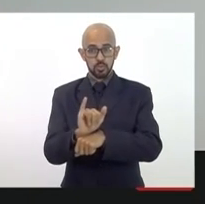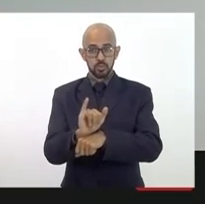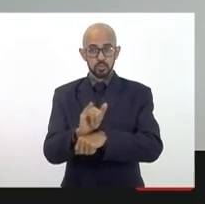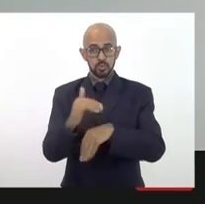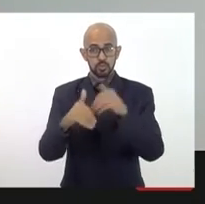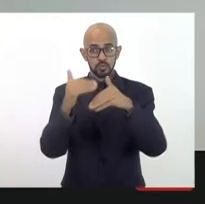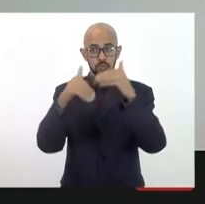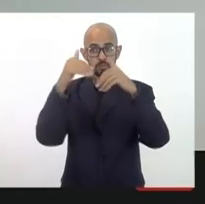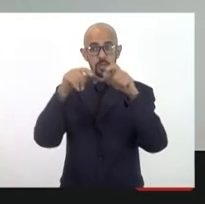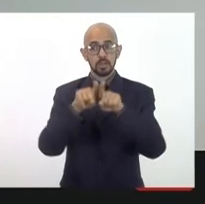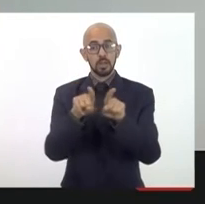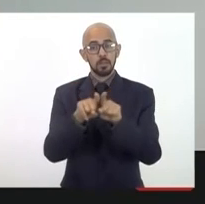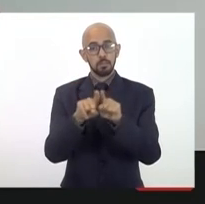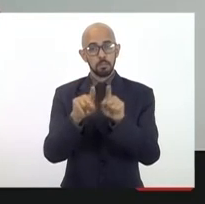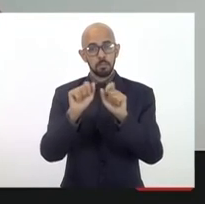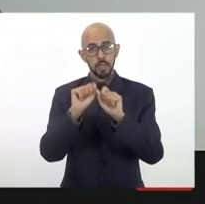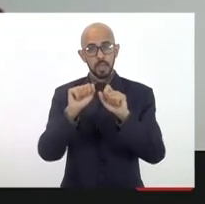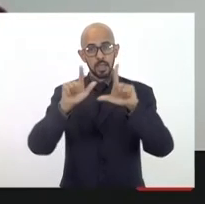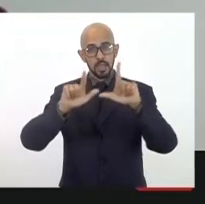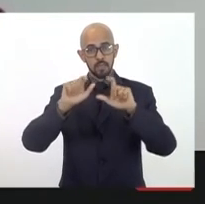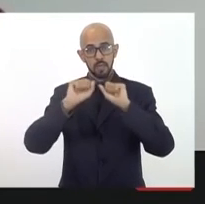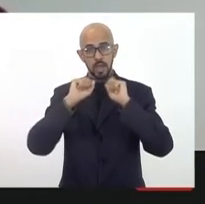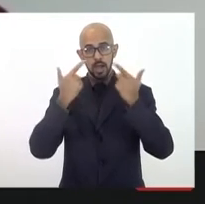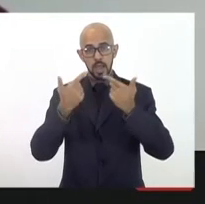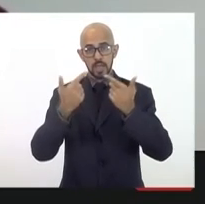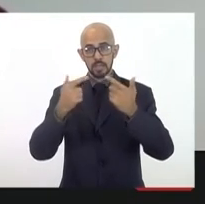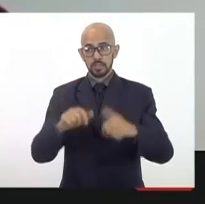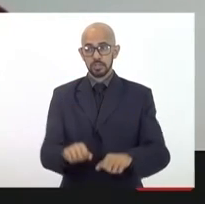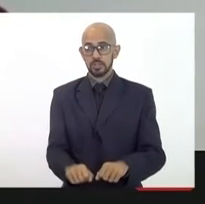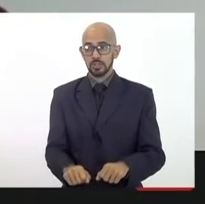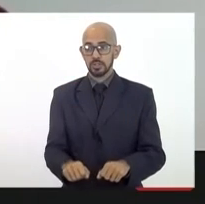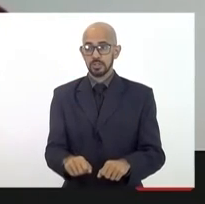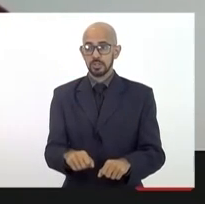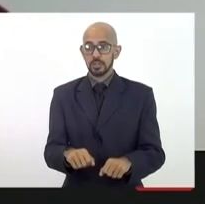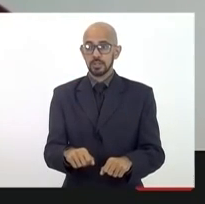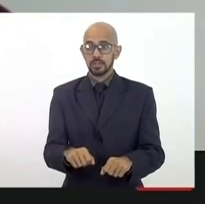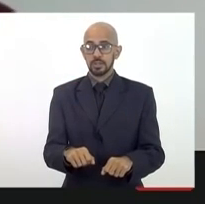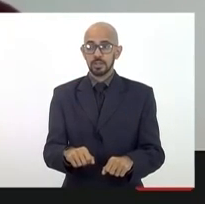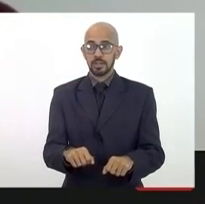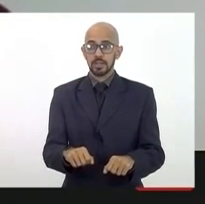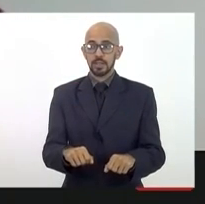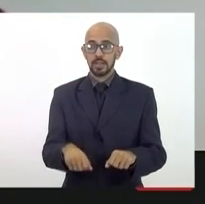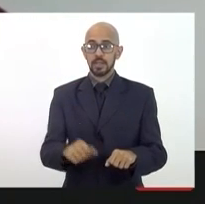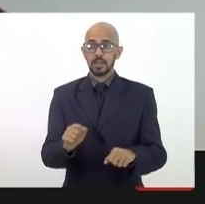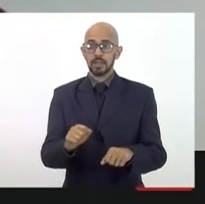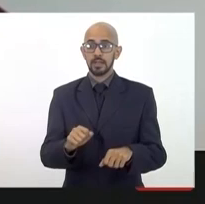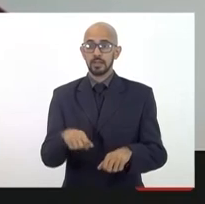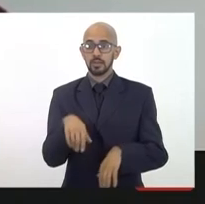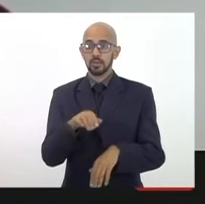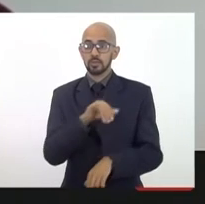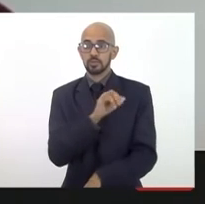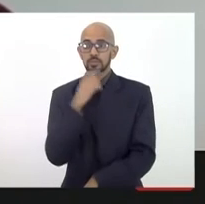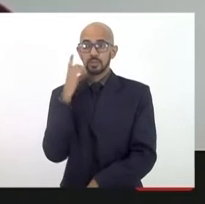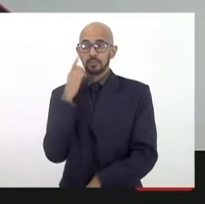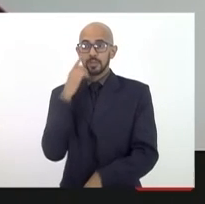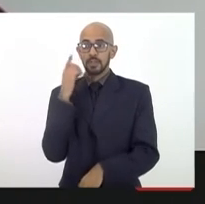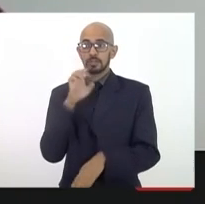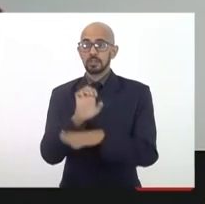Desenvolvimento quanto na TV Alerj, sobre o Fundo Soberano, com uma reunião de deputados estaduais,